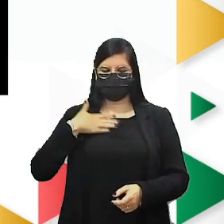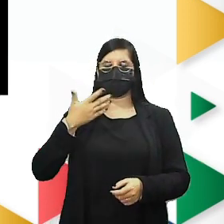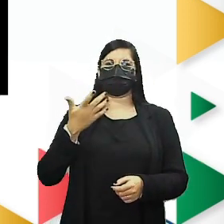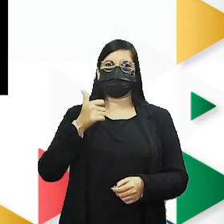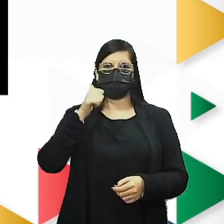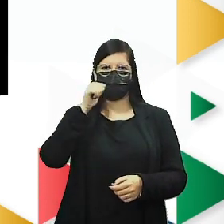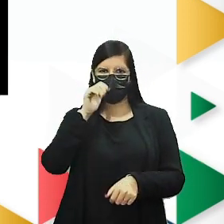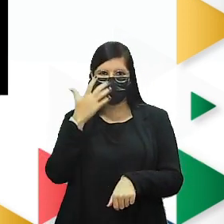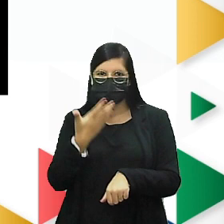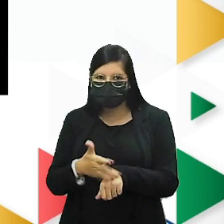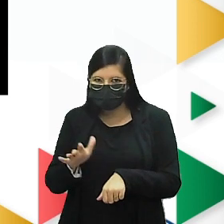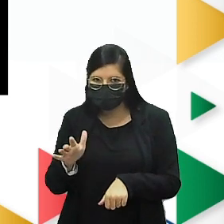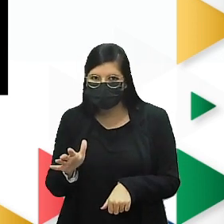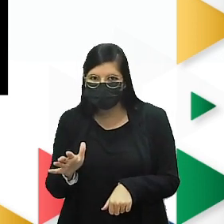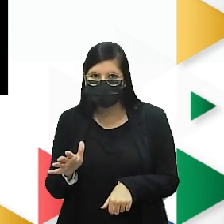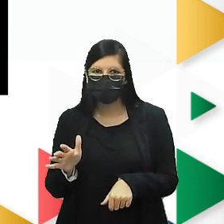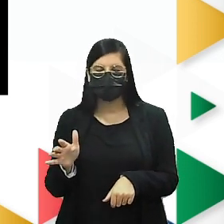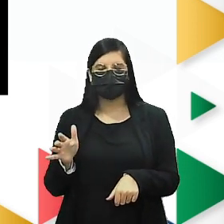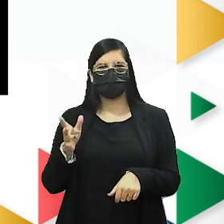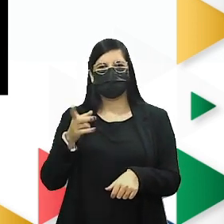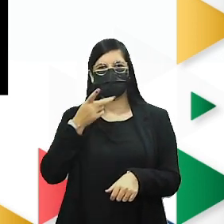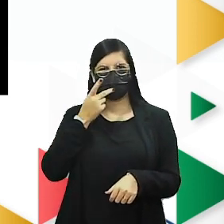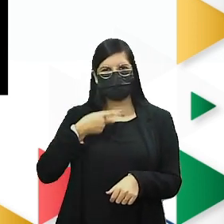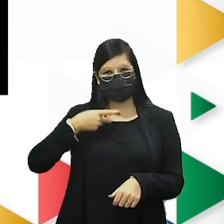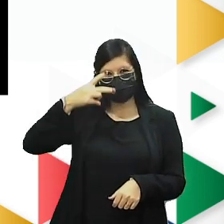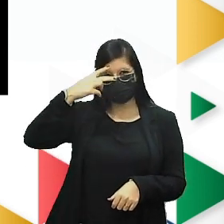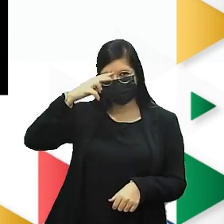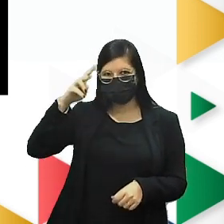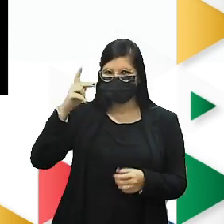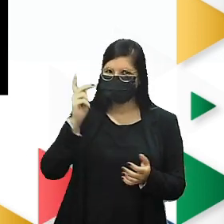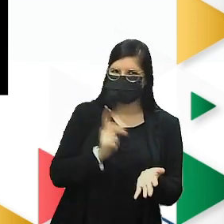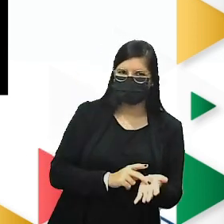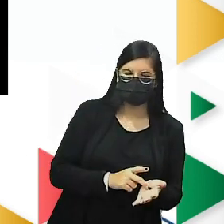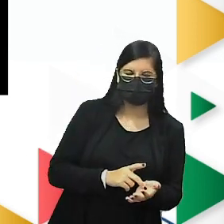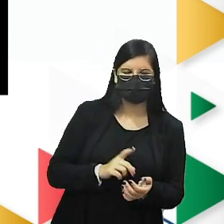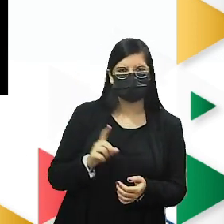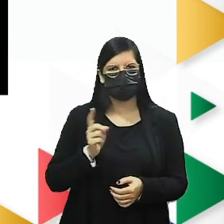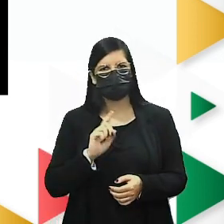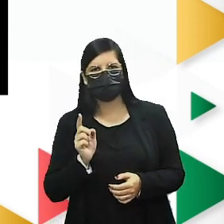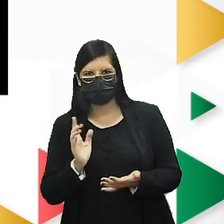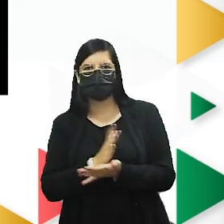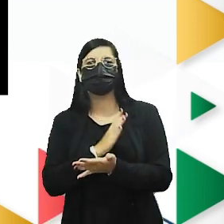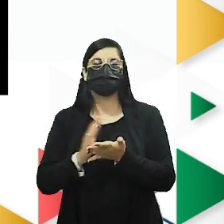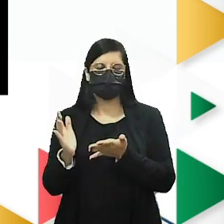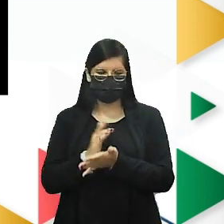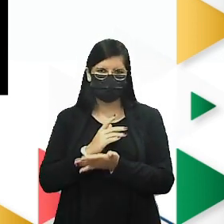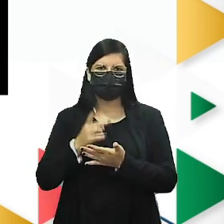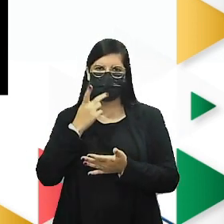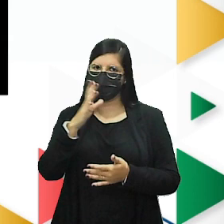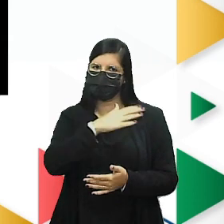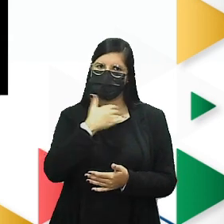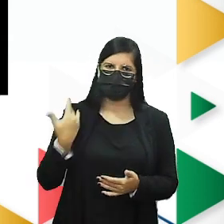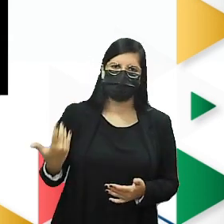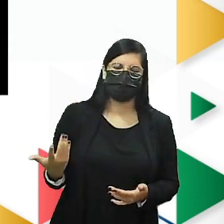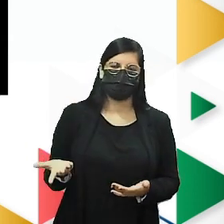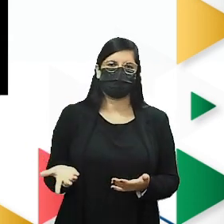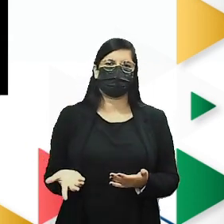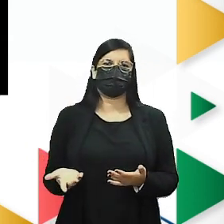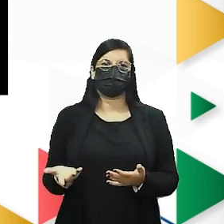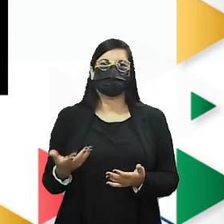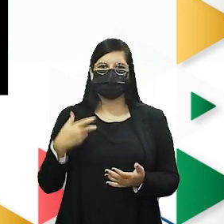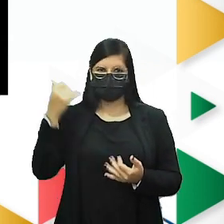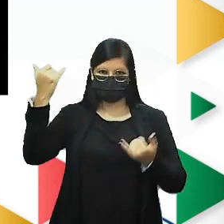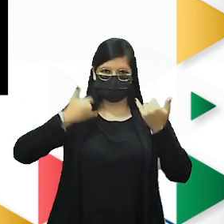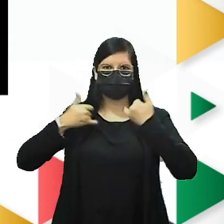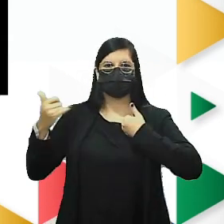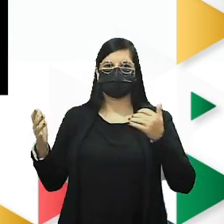quê? A gente já ouviu várias histórias de lendas urbanas de mulher de branco andando na rua, que era noiva, que não sei o quê, e morreu antes de casar. Enfim, todo mundo conhece uma